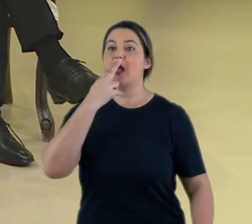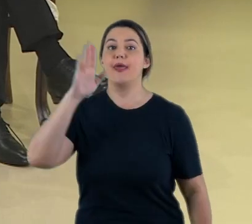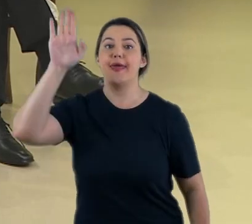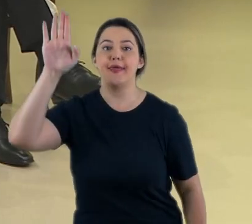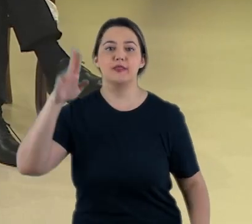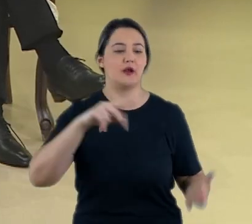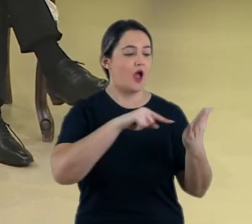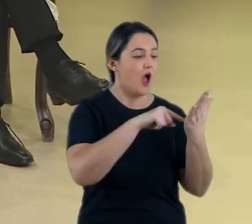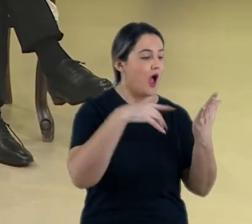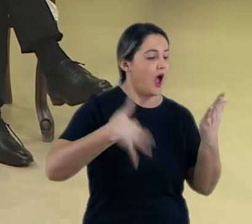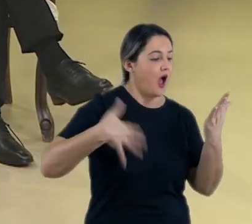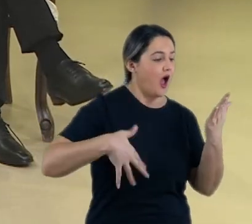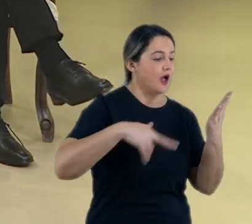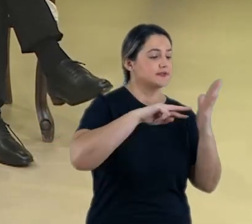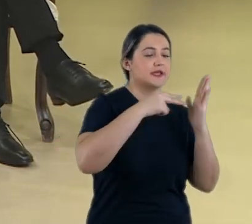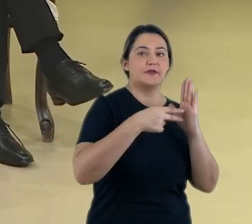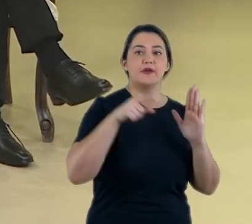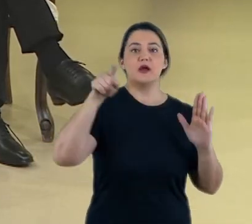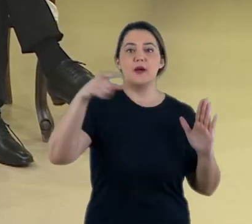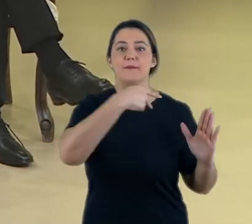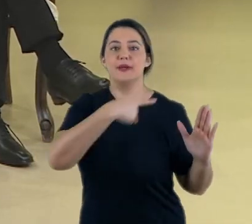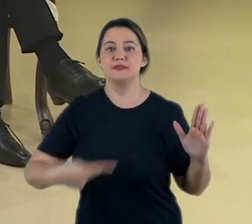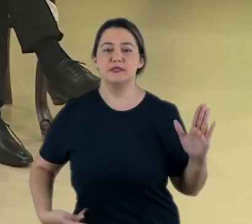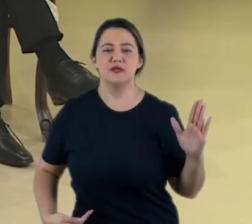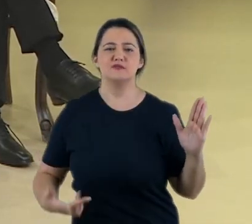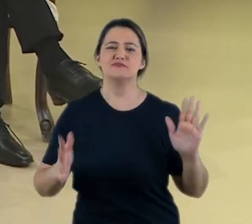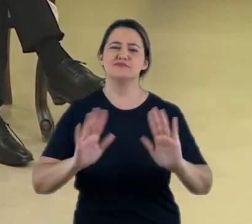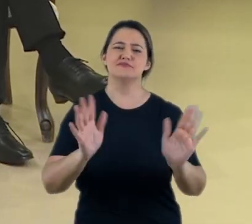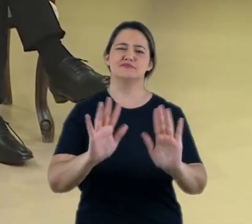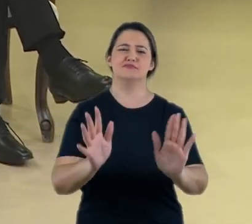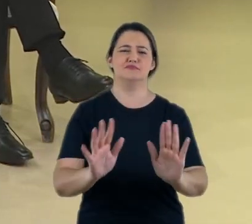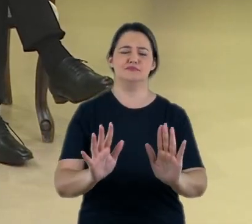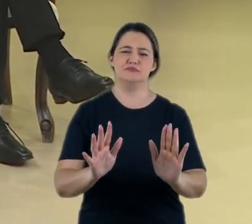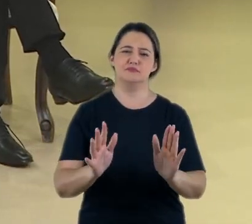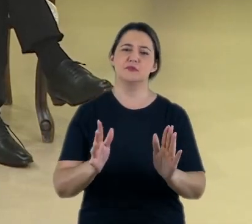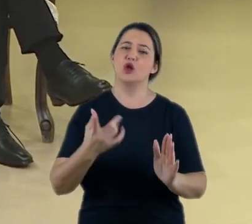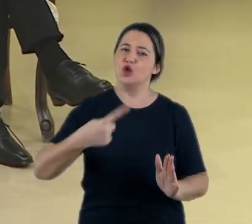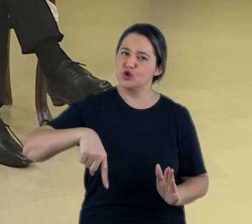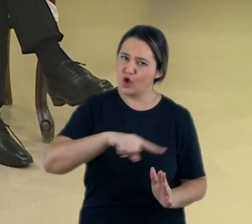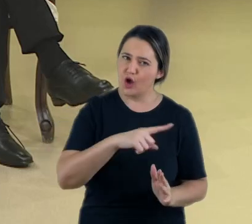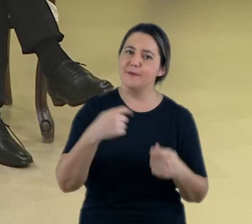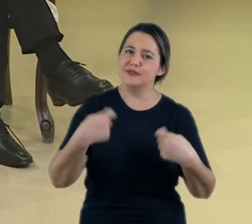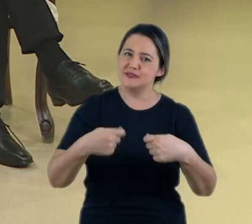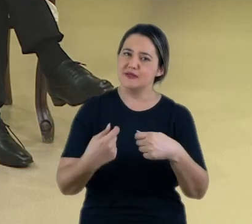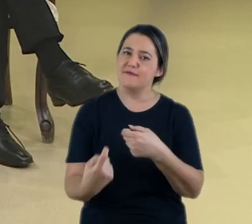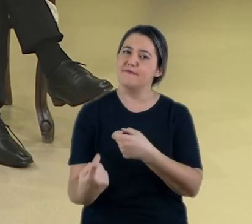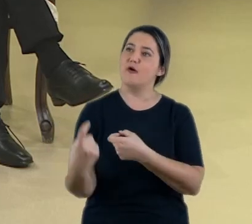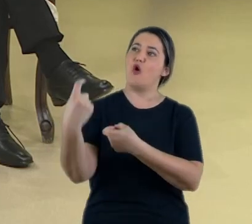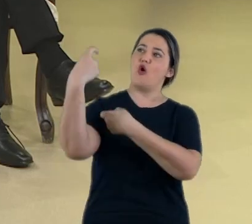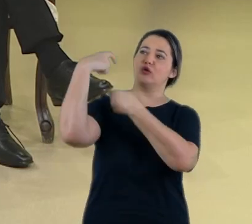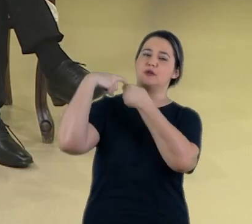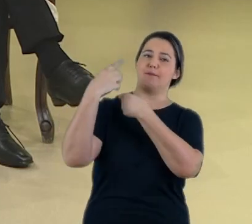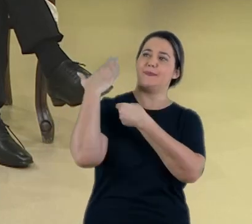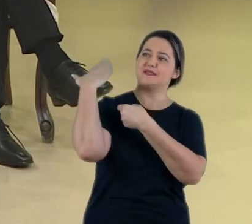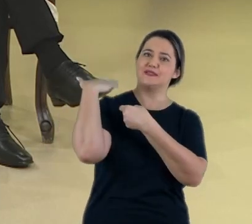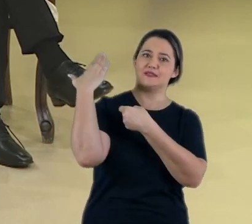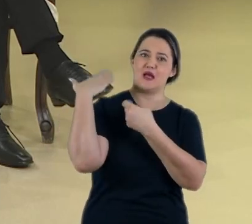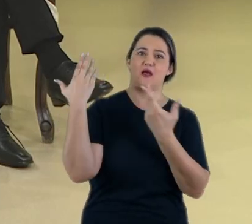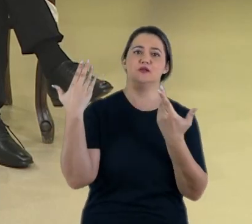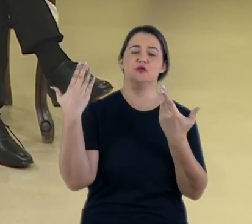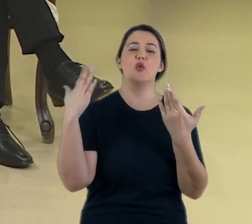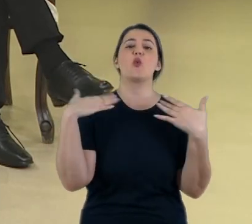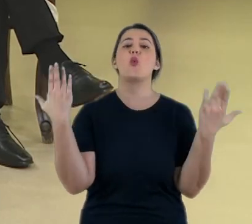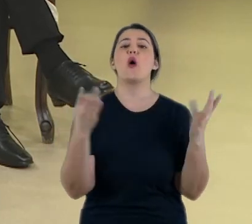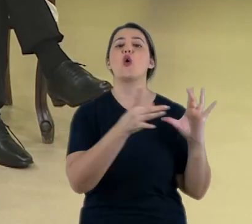aqui agora é o Apocalipse, isso é o Apocalipse. Então nós temos, por exemplo, quando a gente fala da besta de Apocalipse capítulo 3,